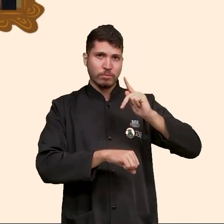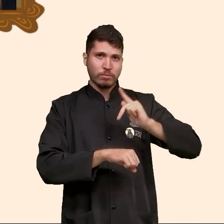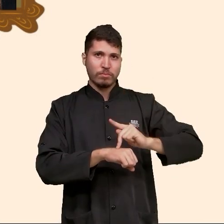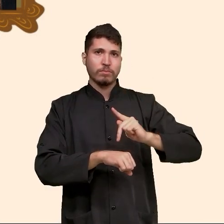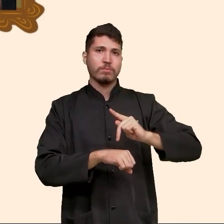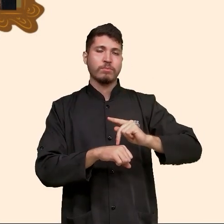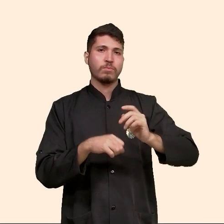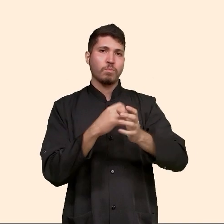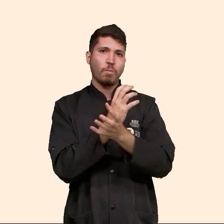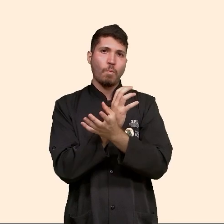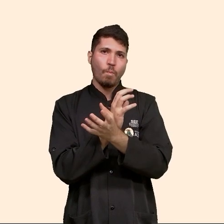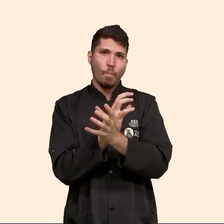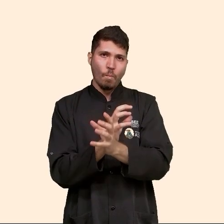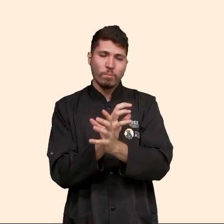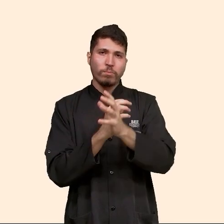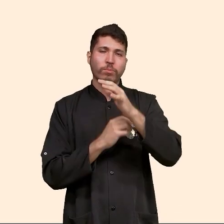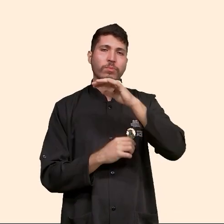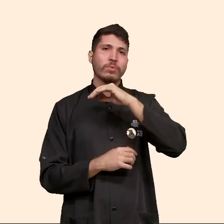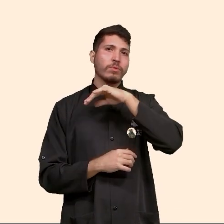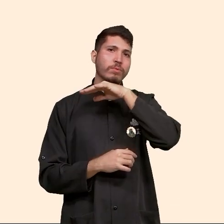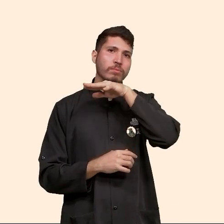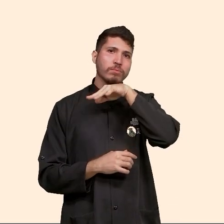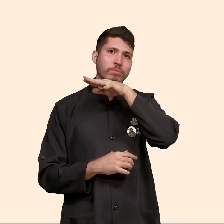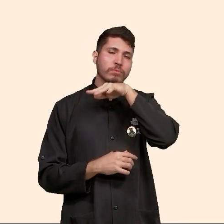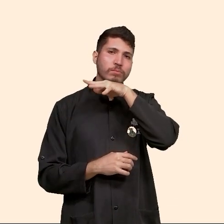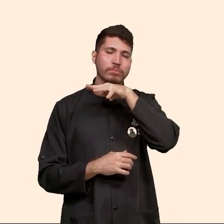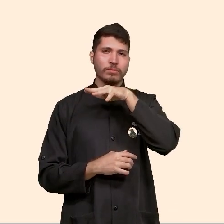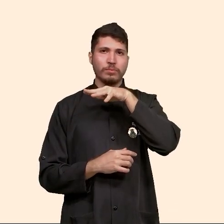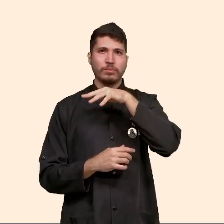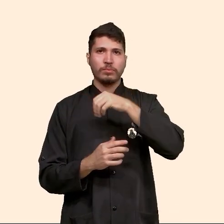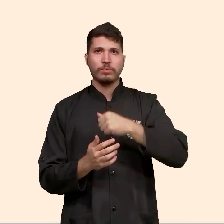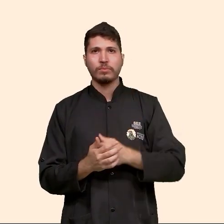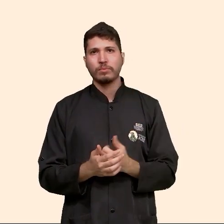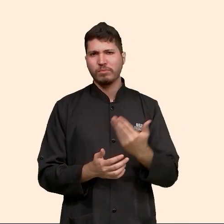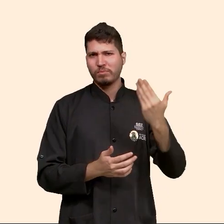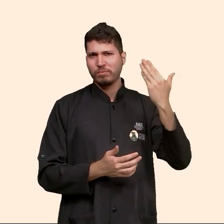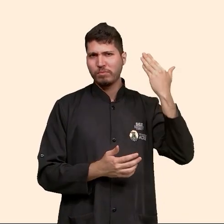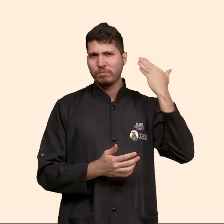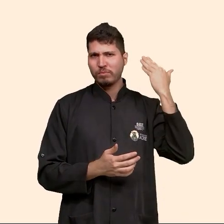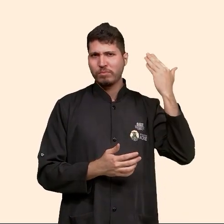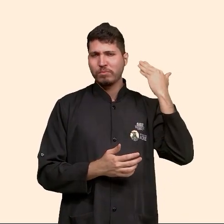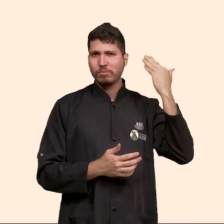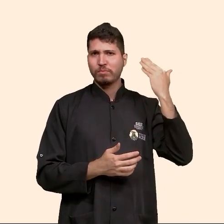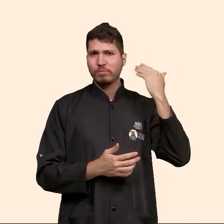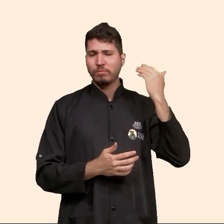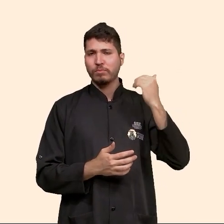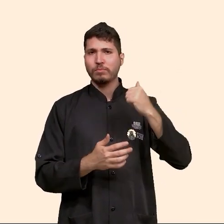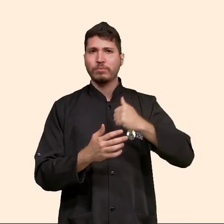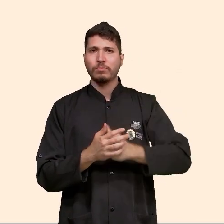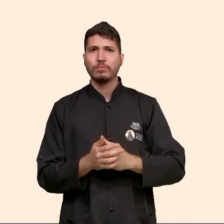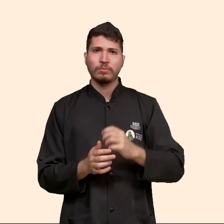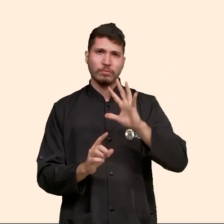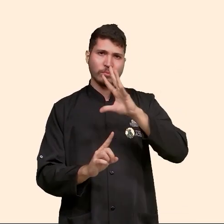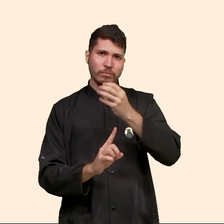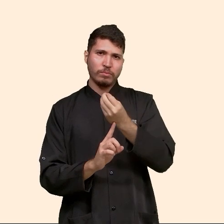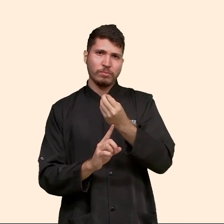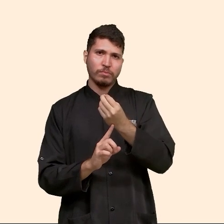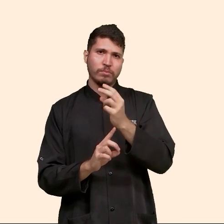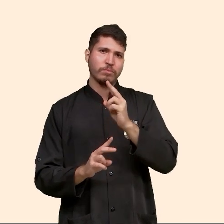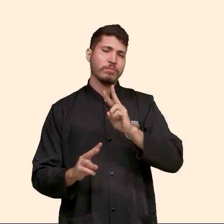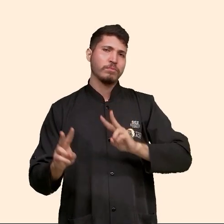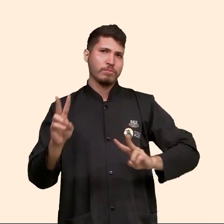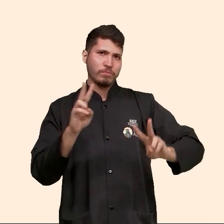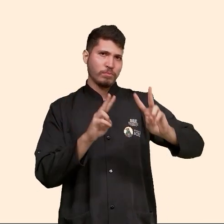de ossos de animais. Já nas antiguidades, as artes visuais elas ganham